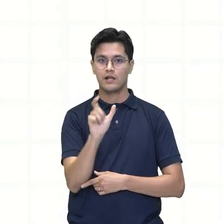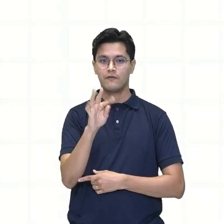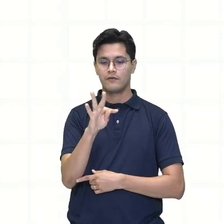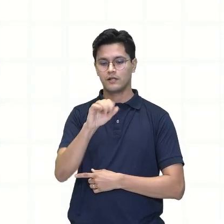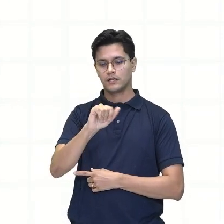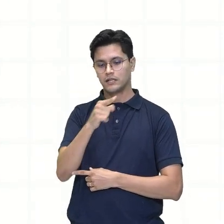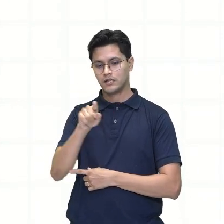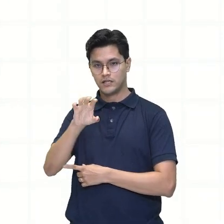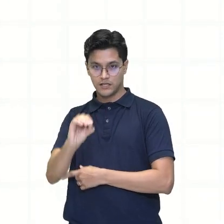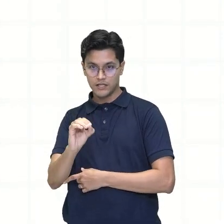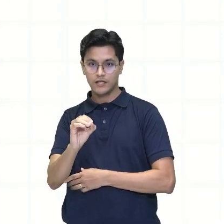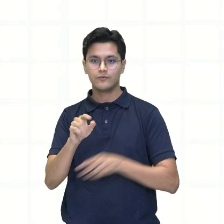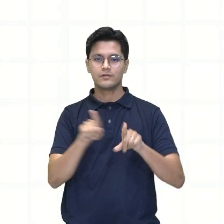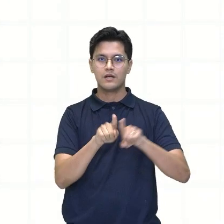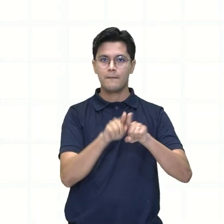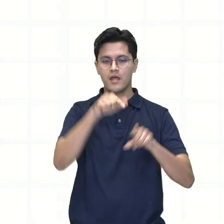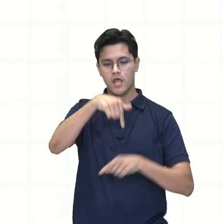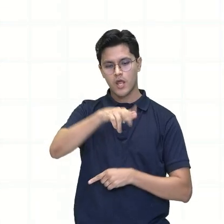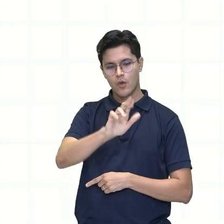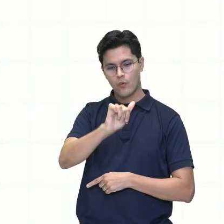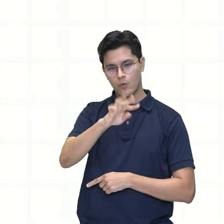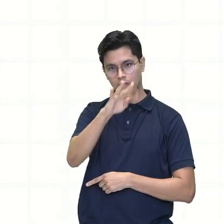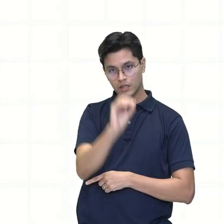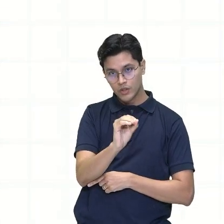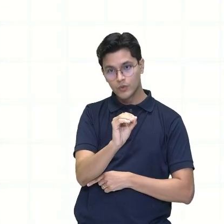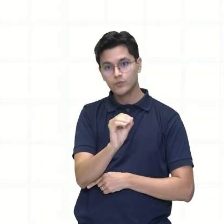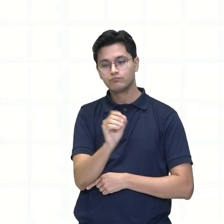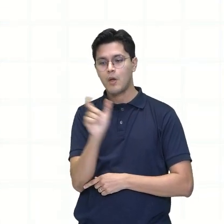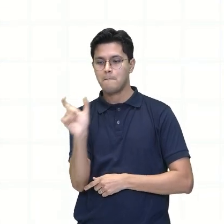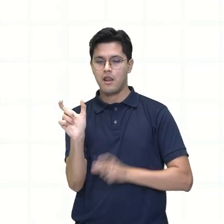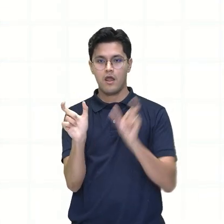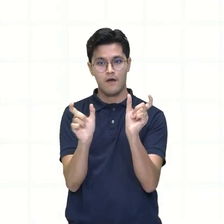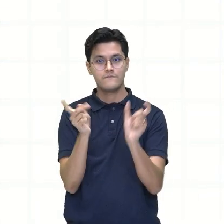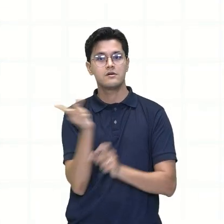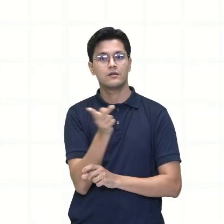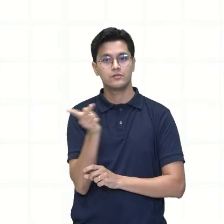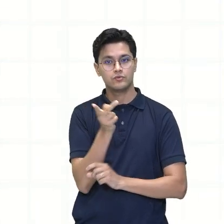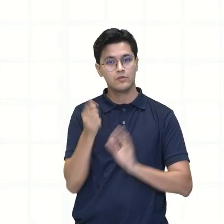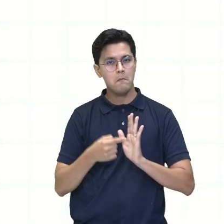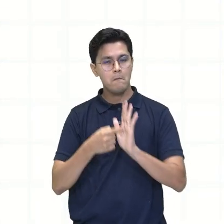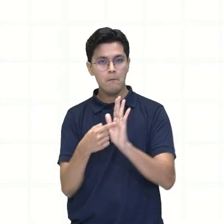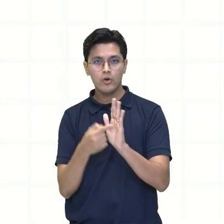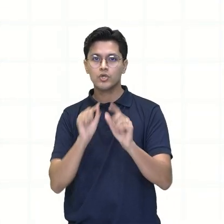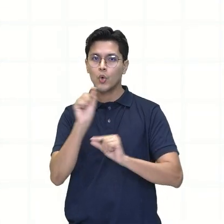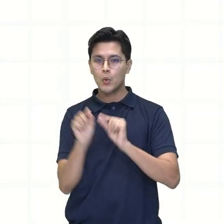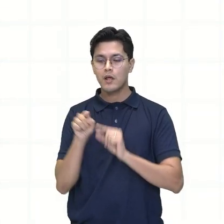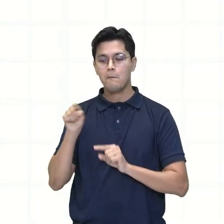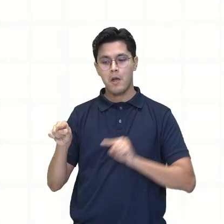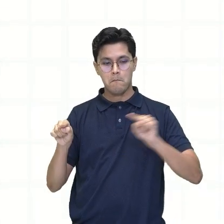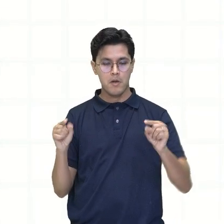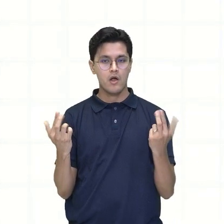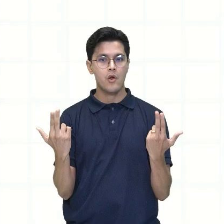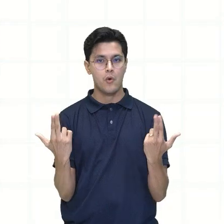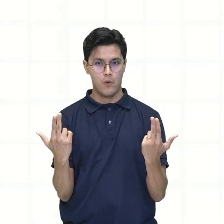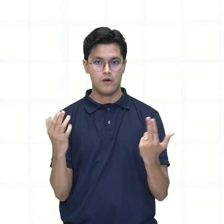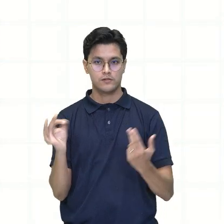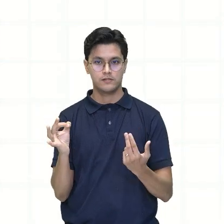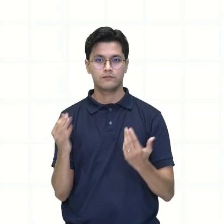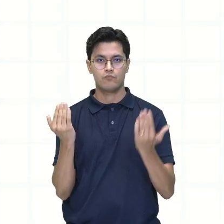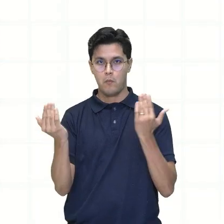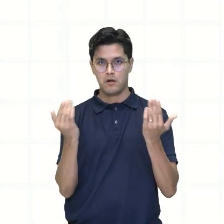nos auxiliando a dar o grau comparativo do nosso adjetivo, que é quem?